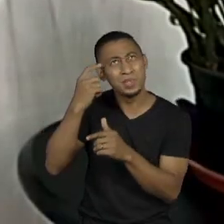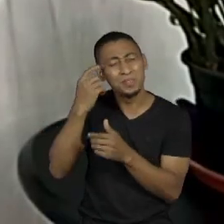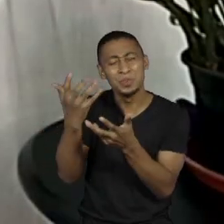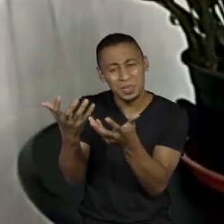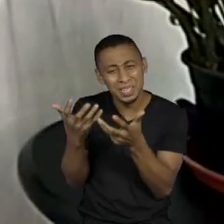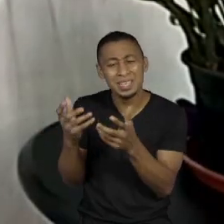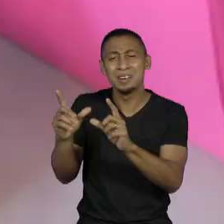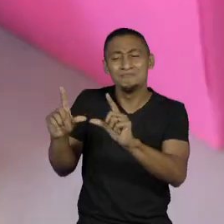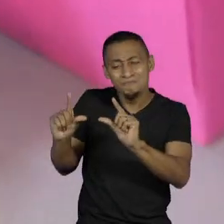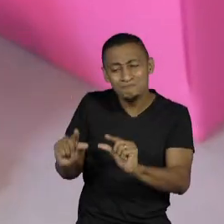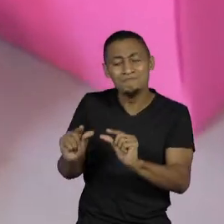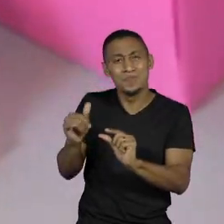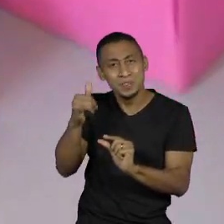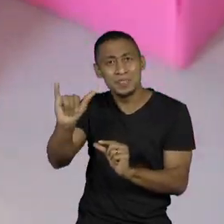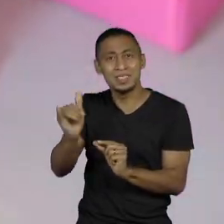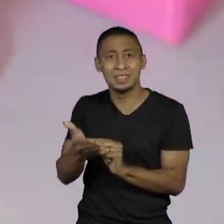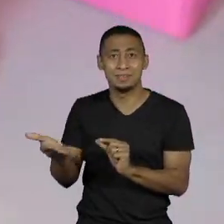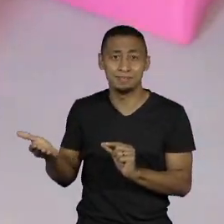quantidade de lixo, né?